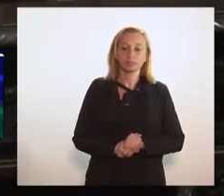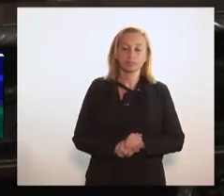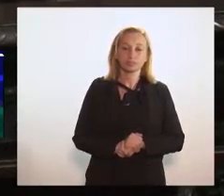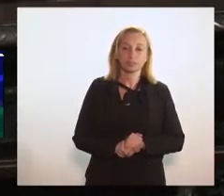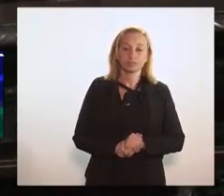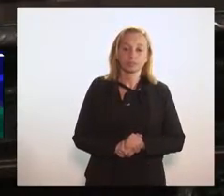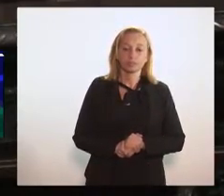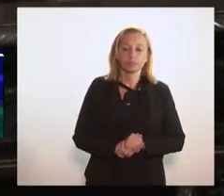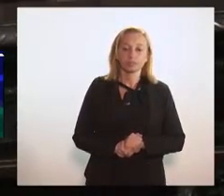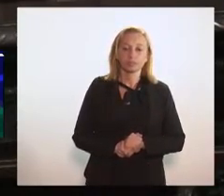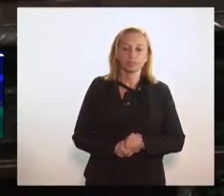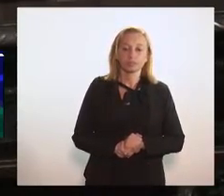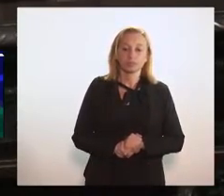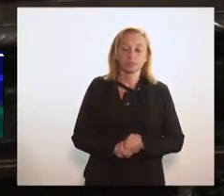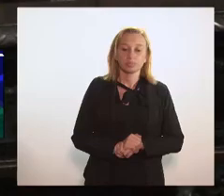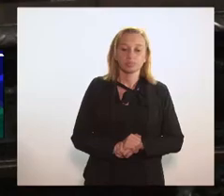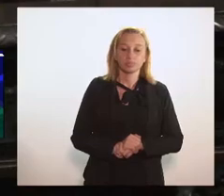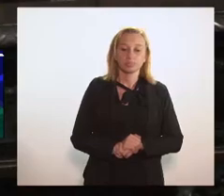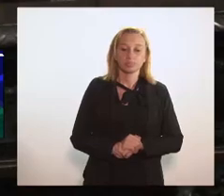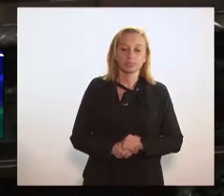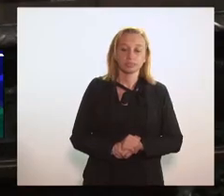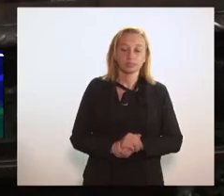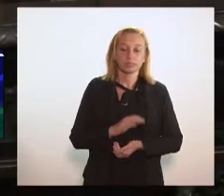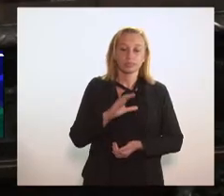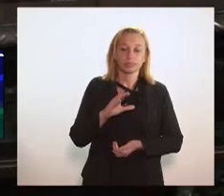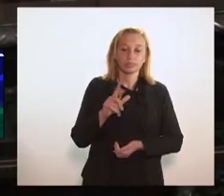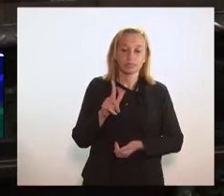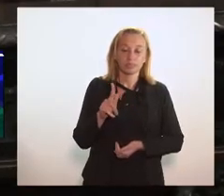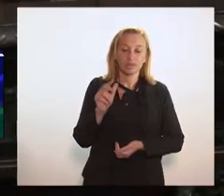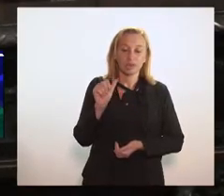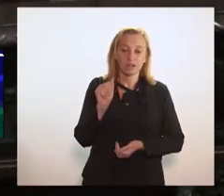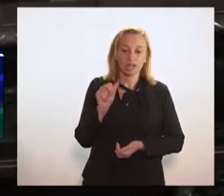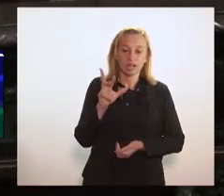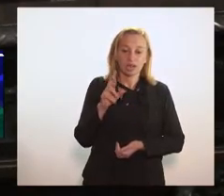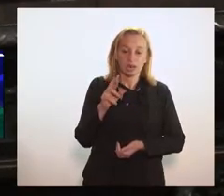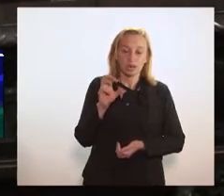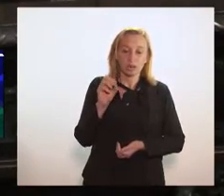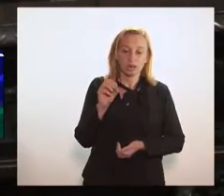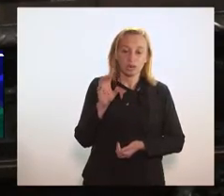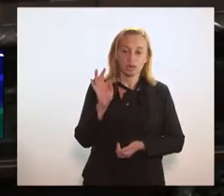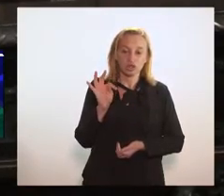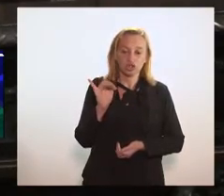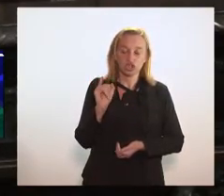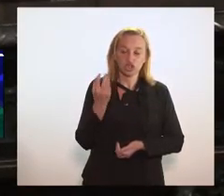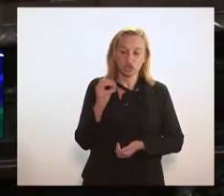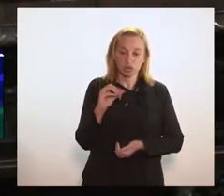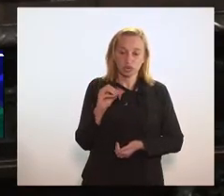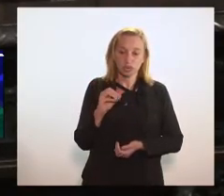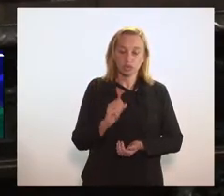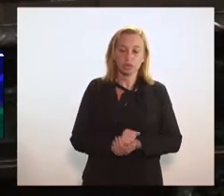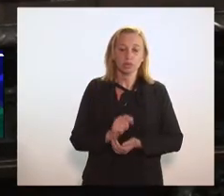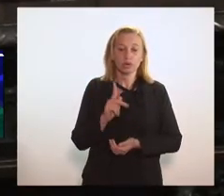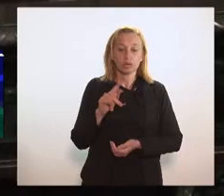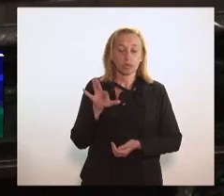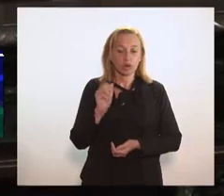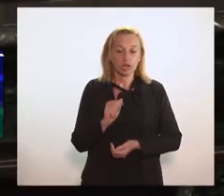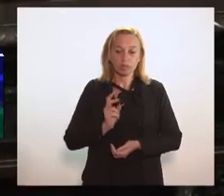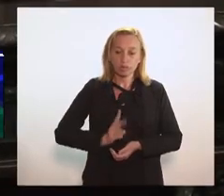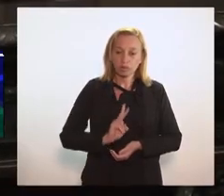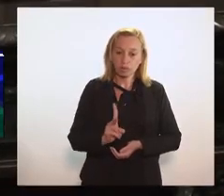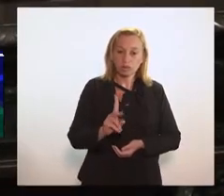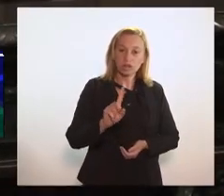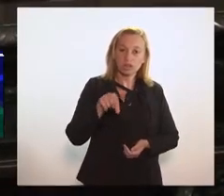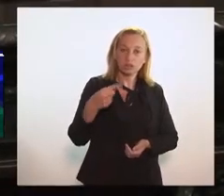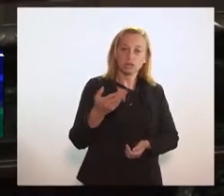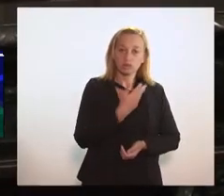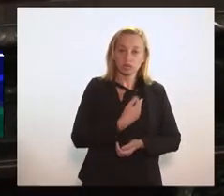do governador Antony Garotinho, mas programa esse que foi dado continuidade nos